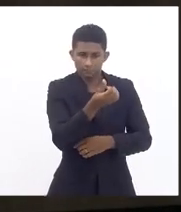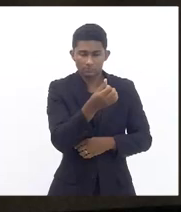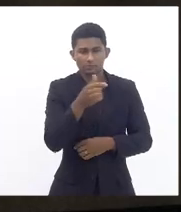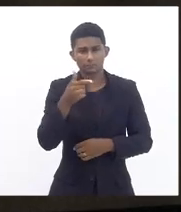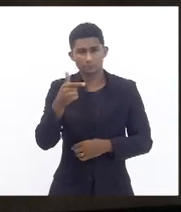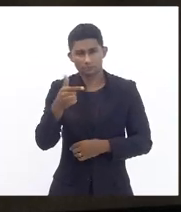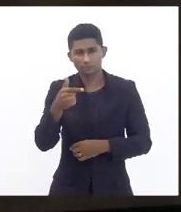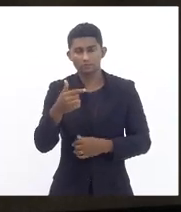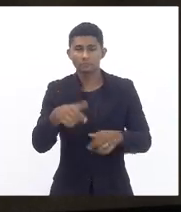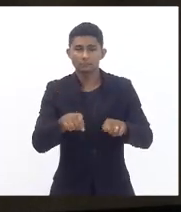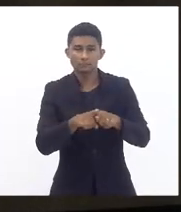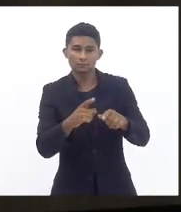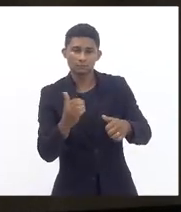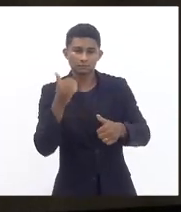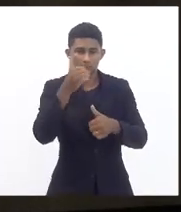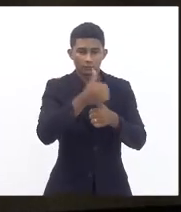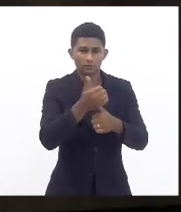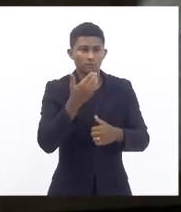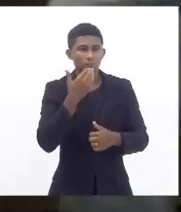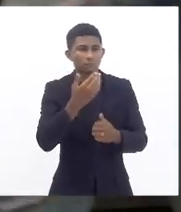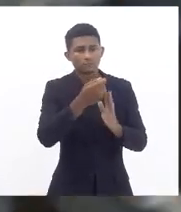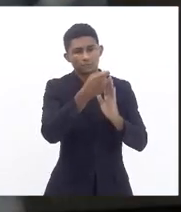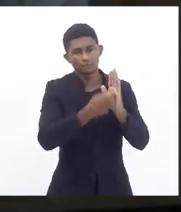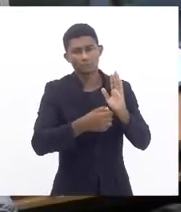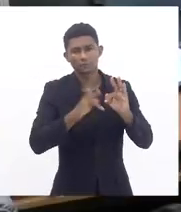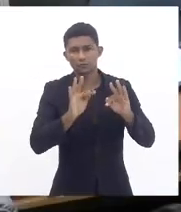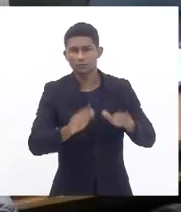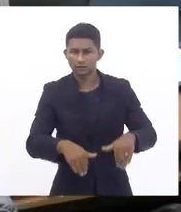concluindo por substitutivo, pedindo forma final de redação.